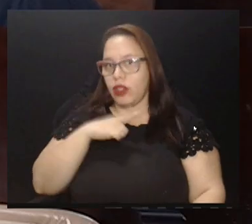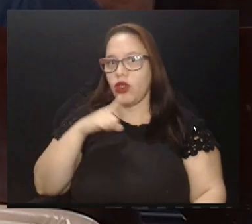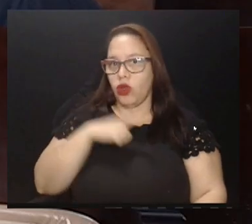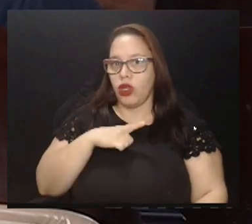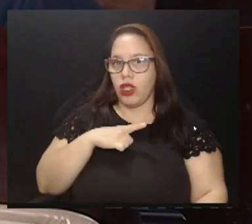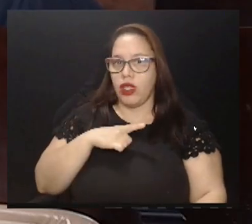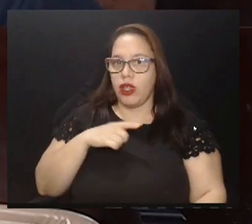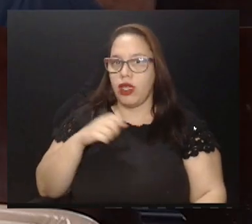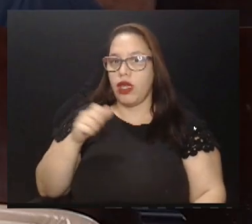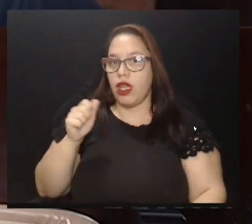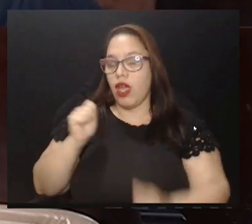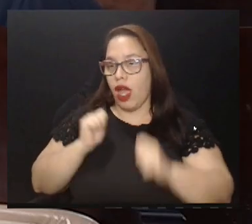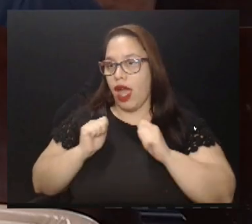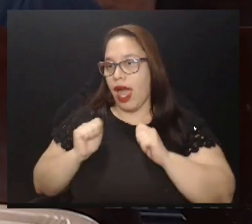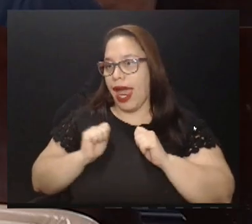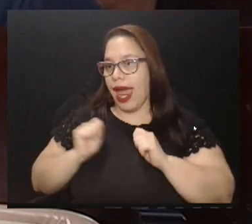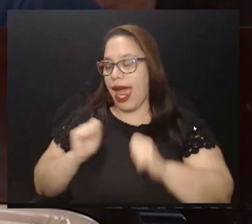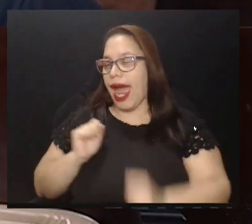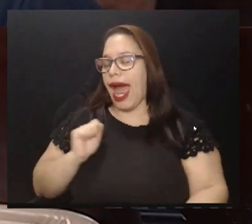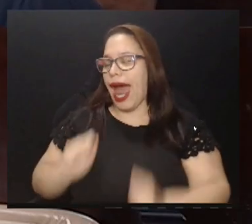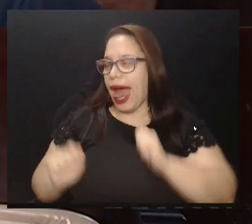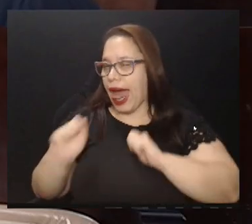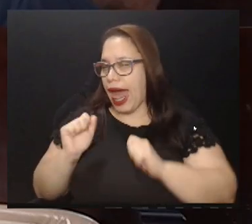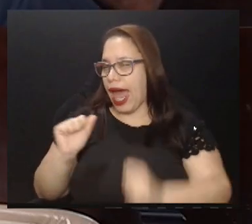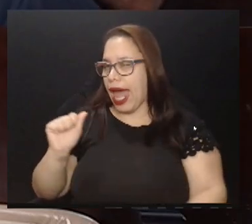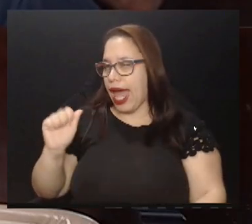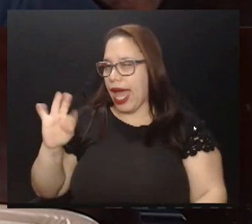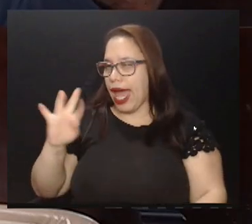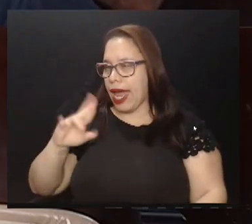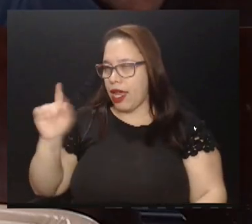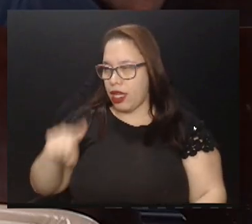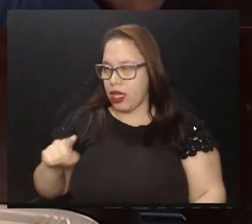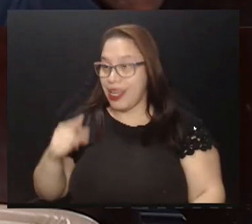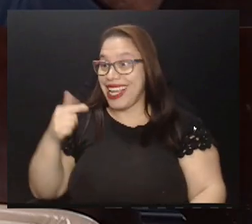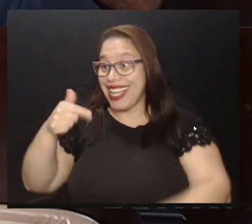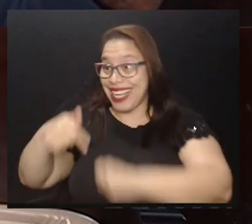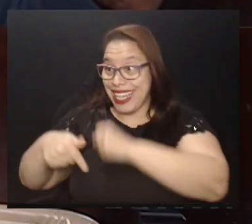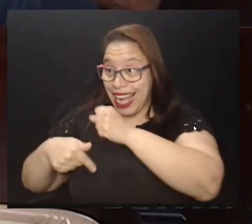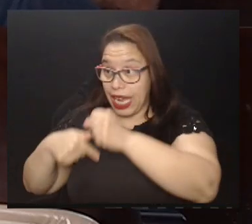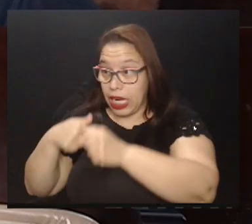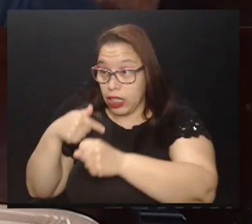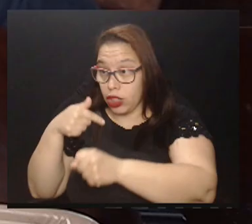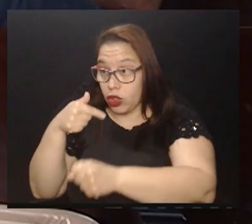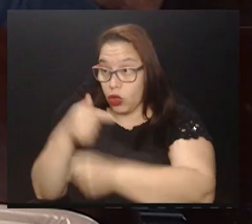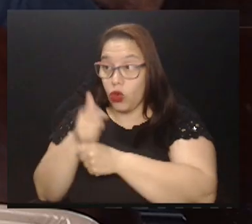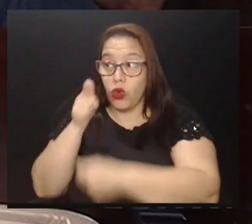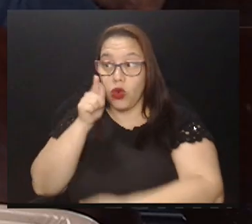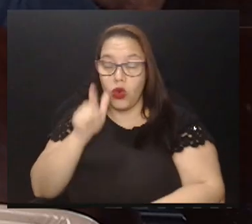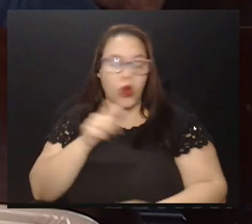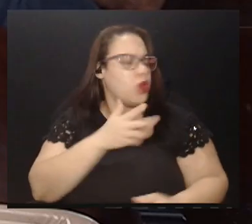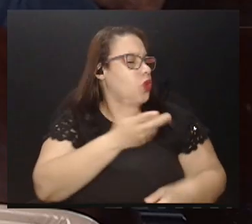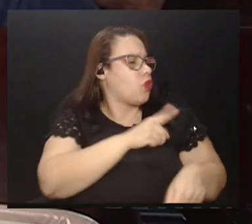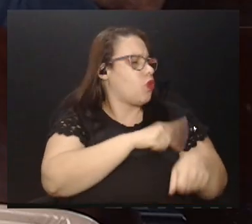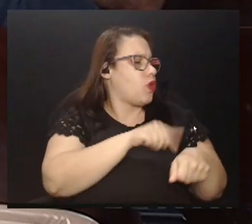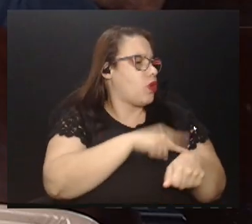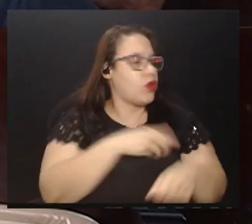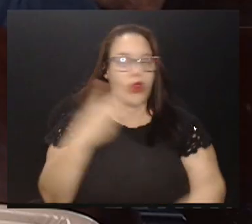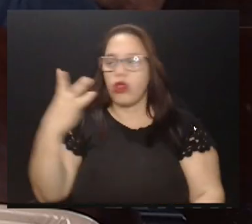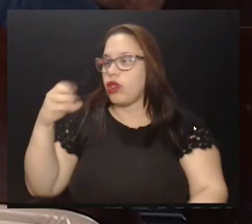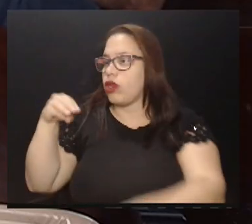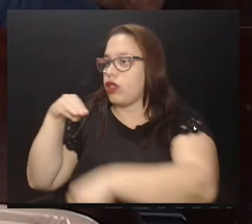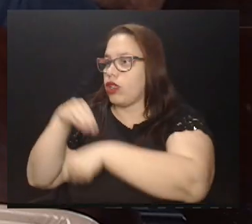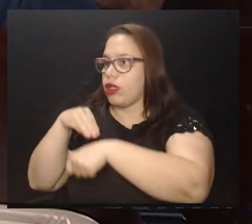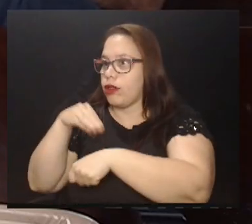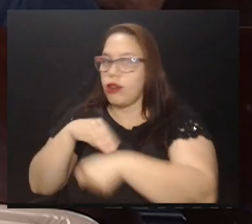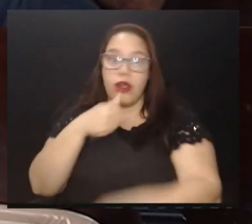levei 7 anos para fazer. Foram 7 anos para conseguir... Um filme que é de quanto tempo? 30 minutos. 30 minutos, 7 anos, olha